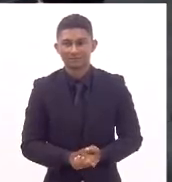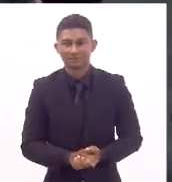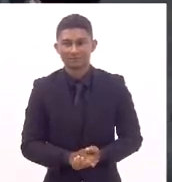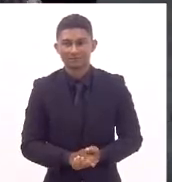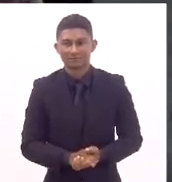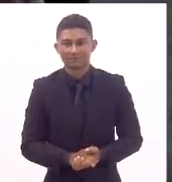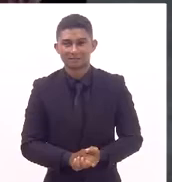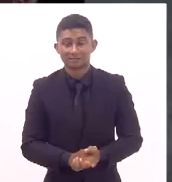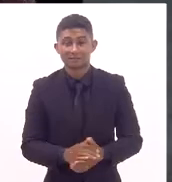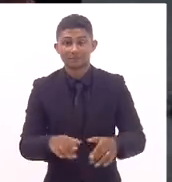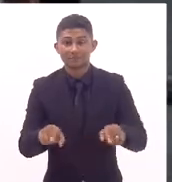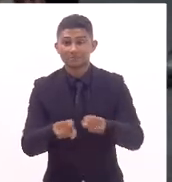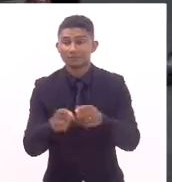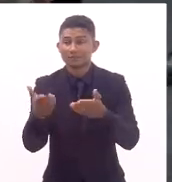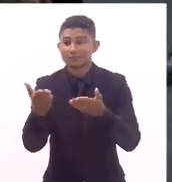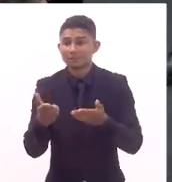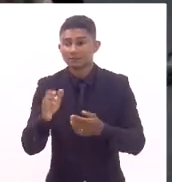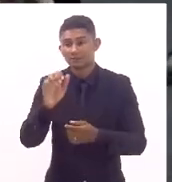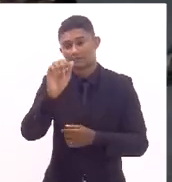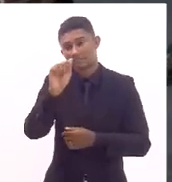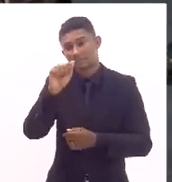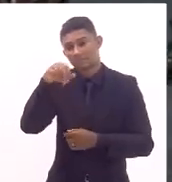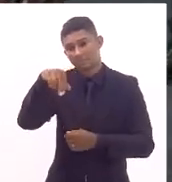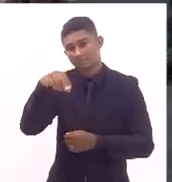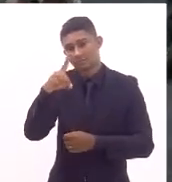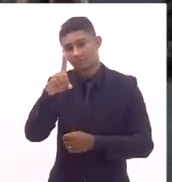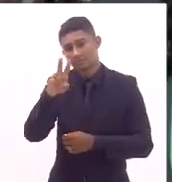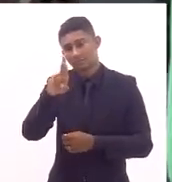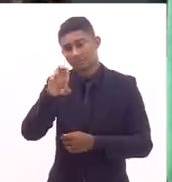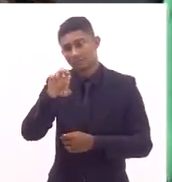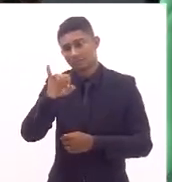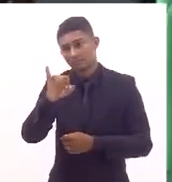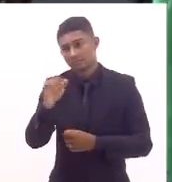a chamar o Andrei aqui também por favor